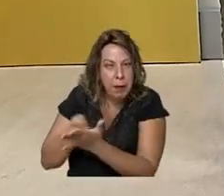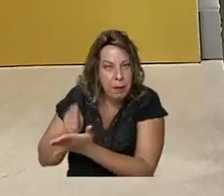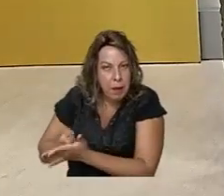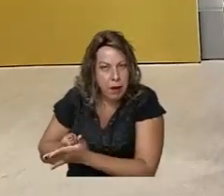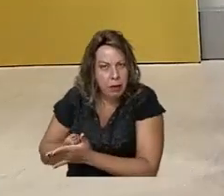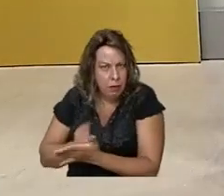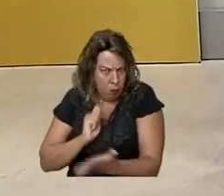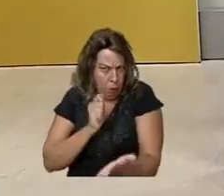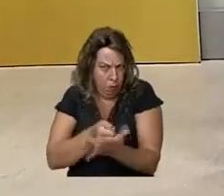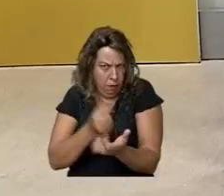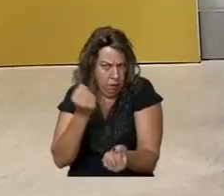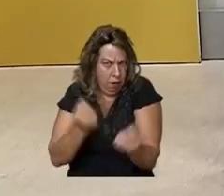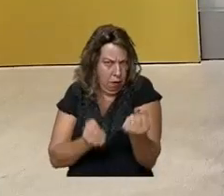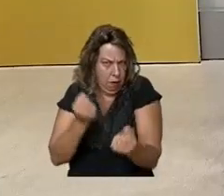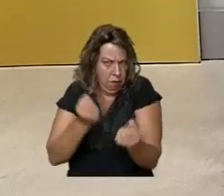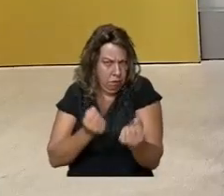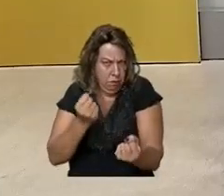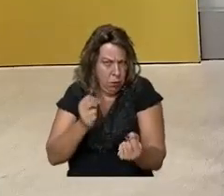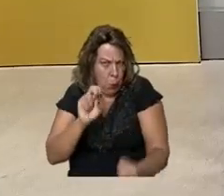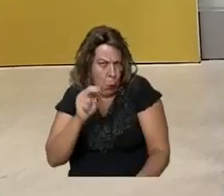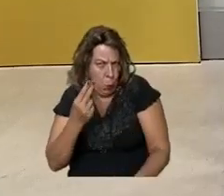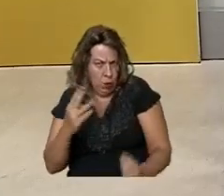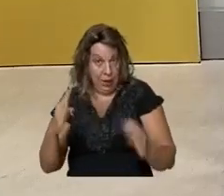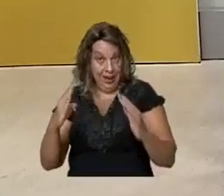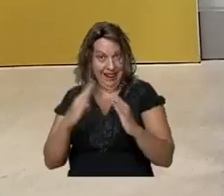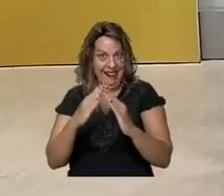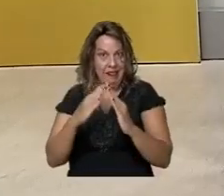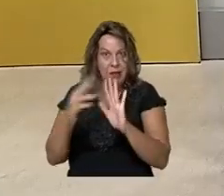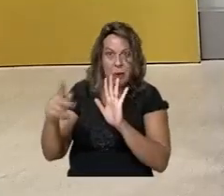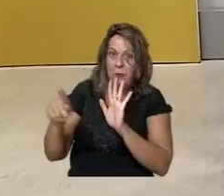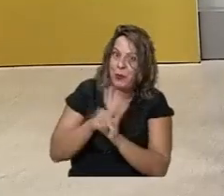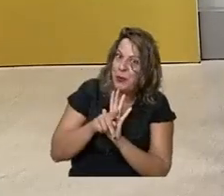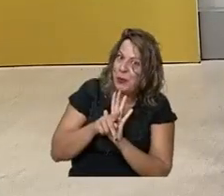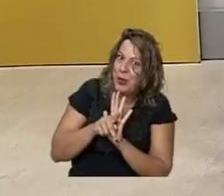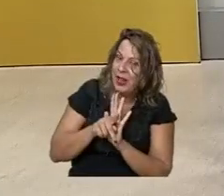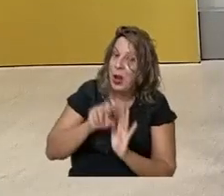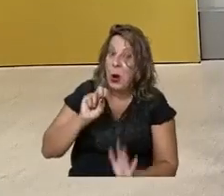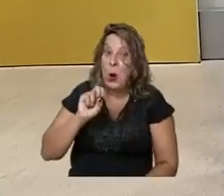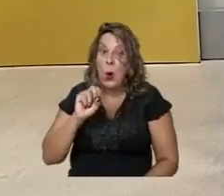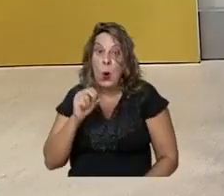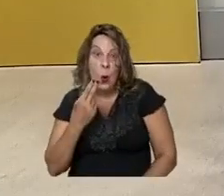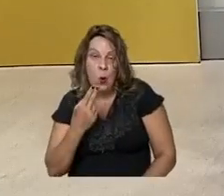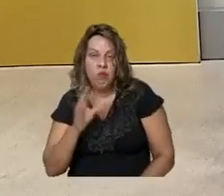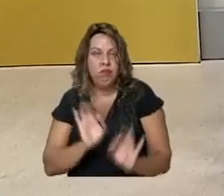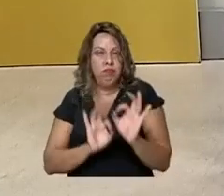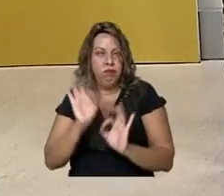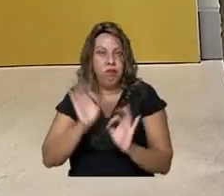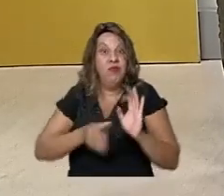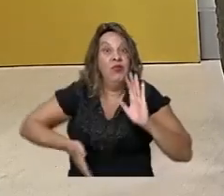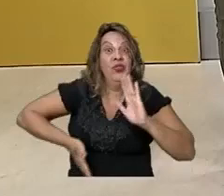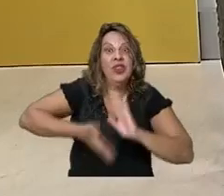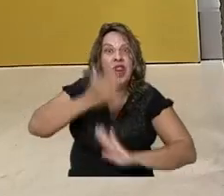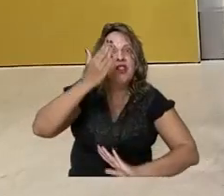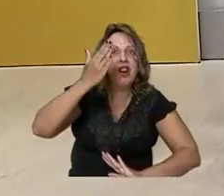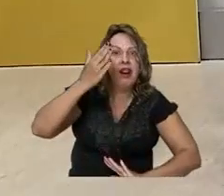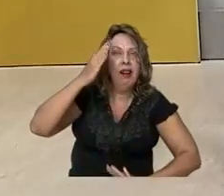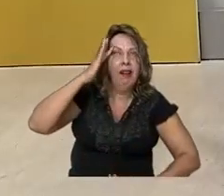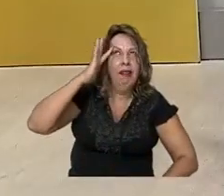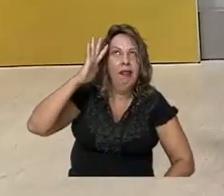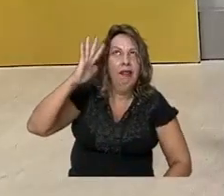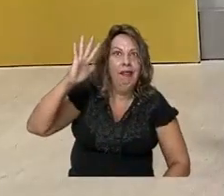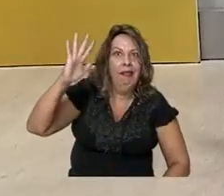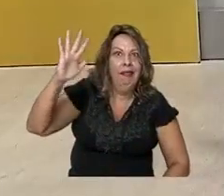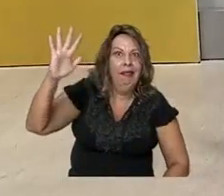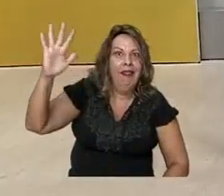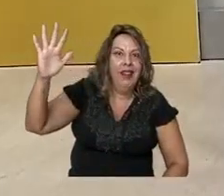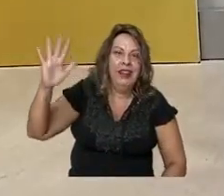um automóvel? Quem sabe a casa própria? Ou até planejaria ali, né, aquela viagem dos sonhos? Opções não faltam, né,